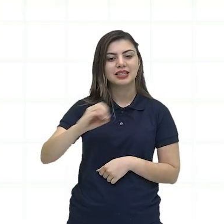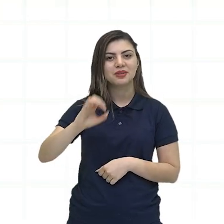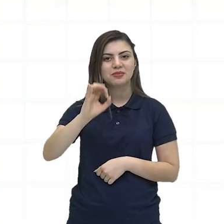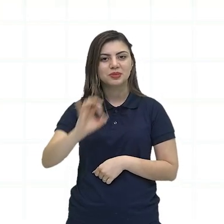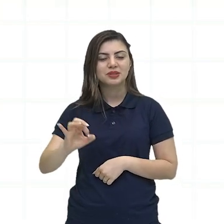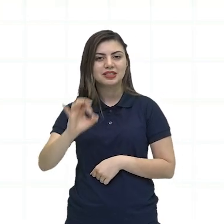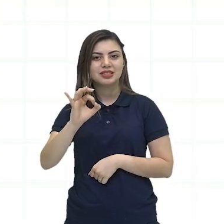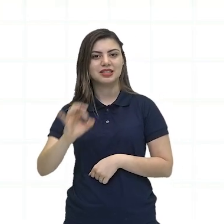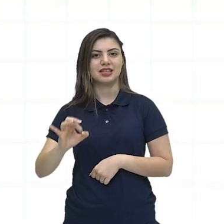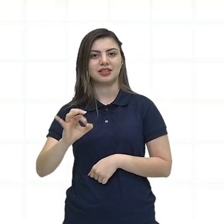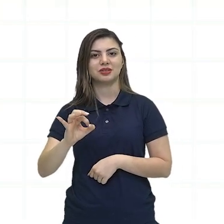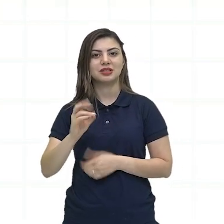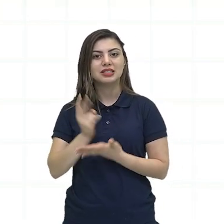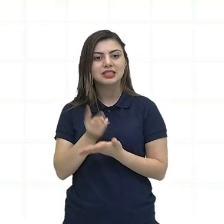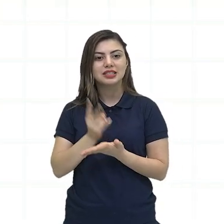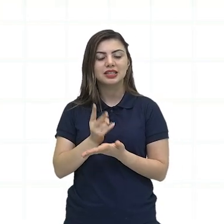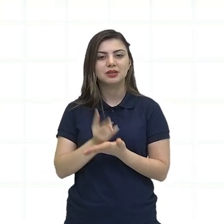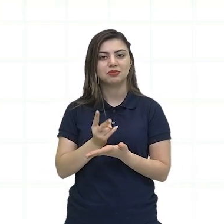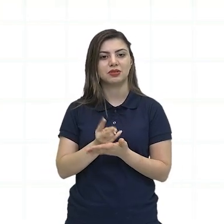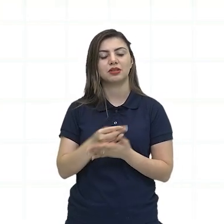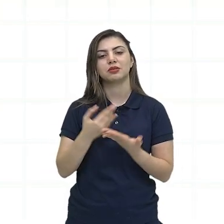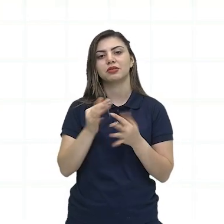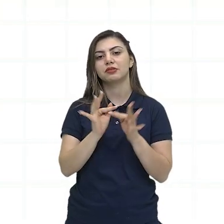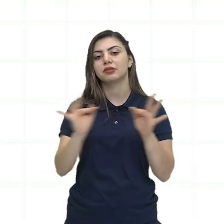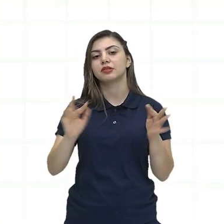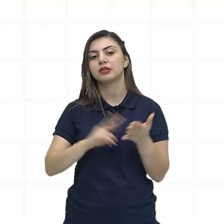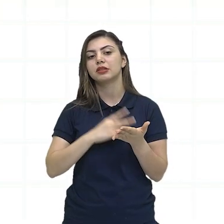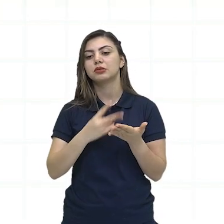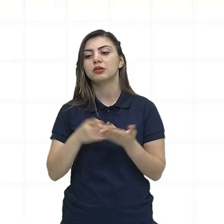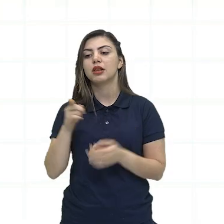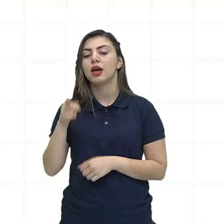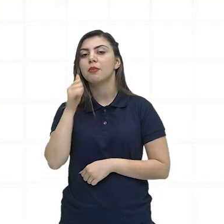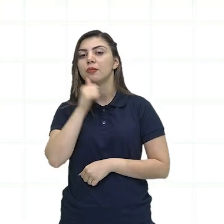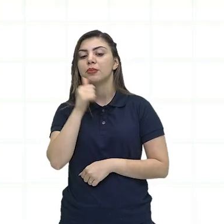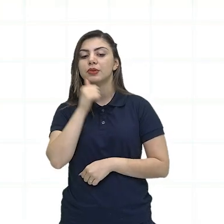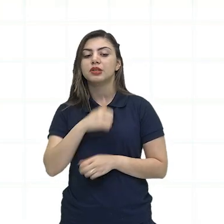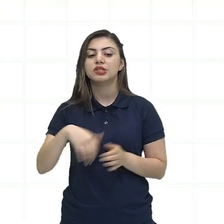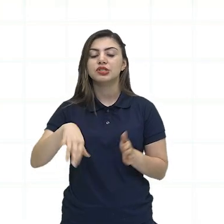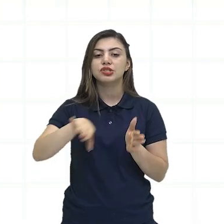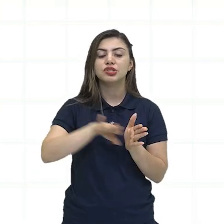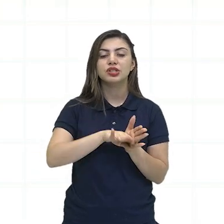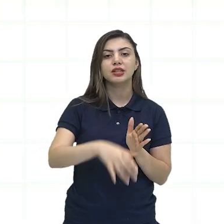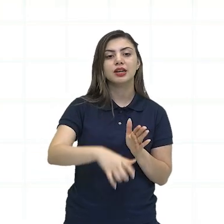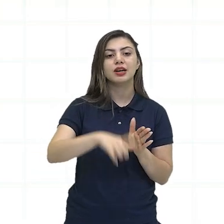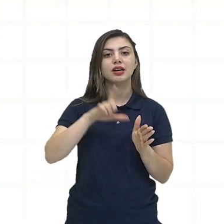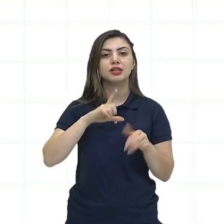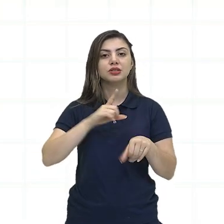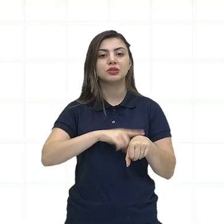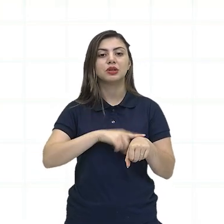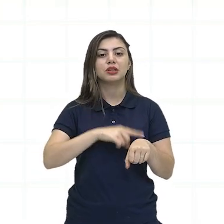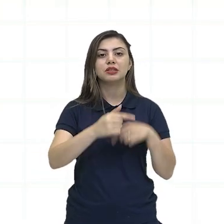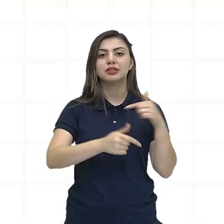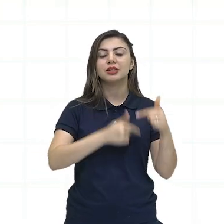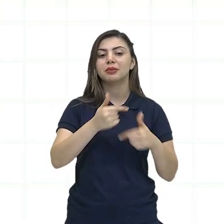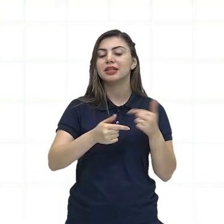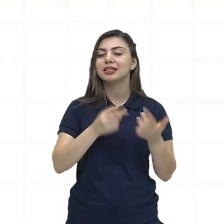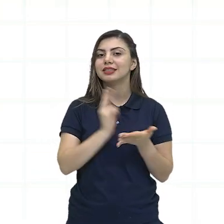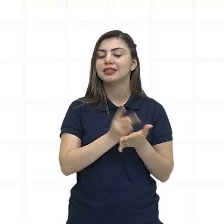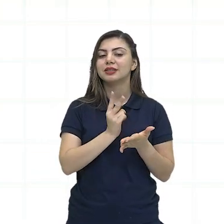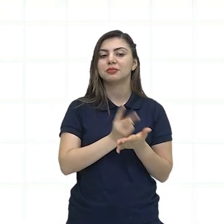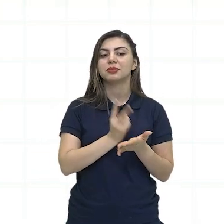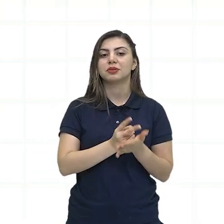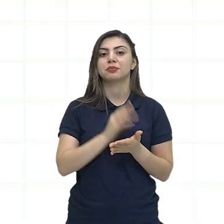ela chega cedo no trabalho. She always, ela sempre, né? E aqui a segunda,